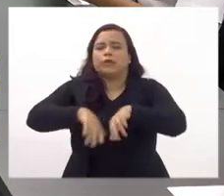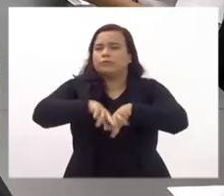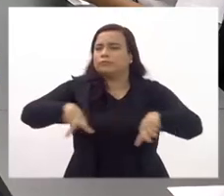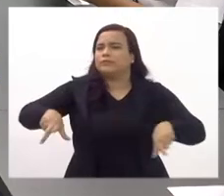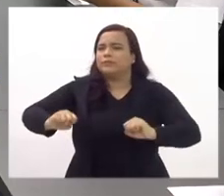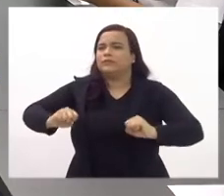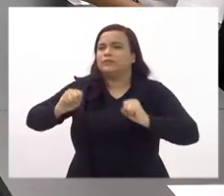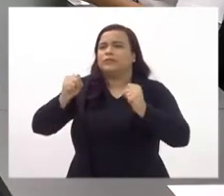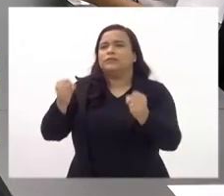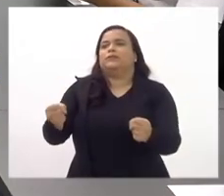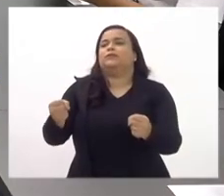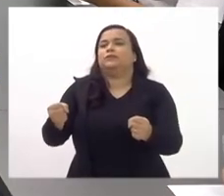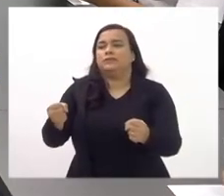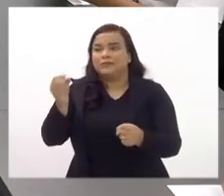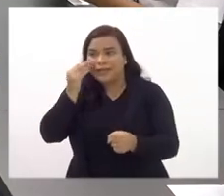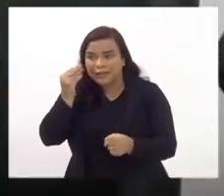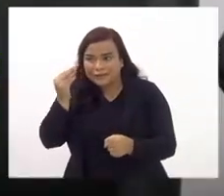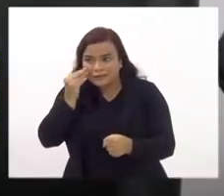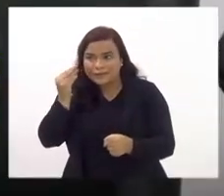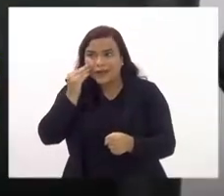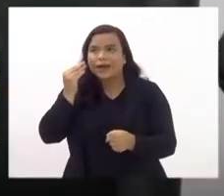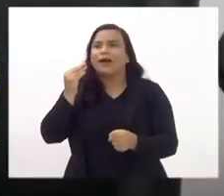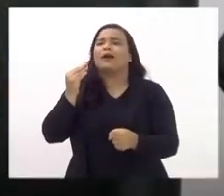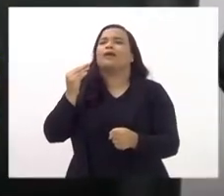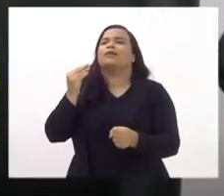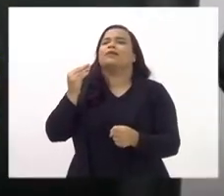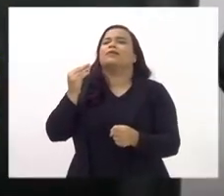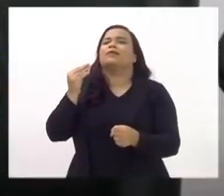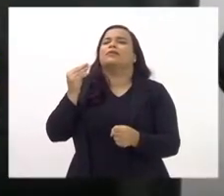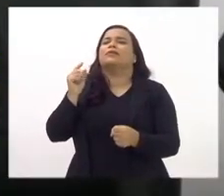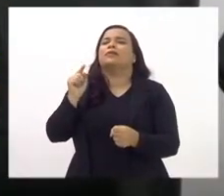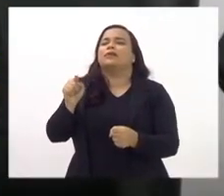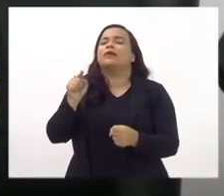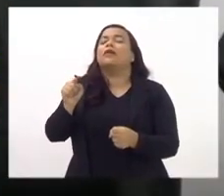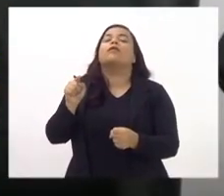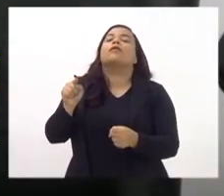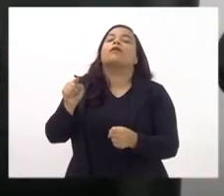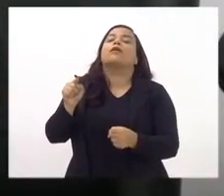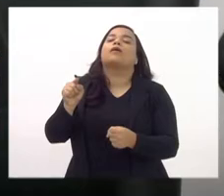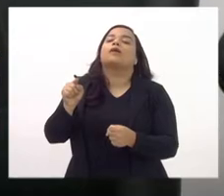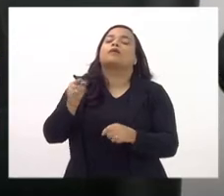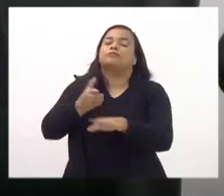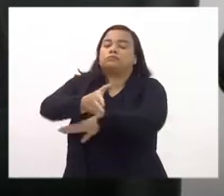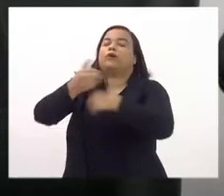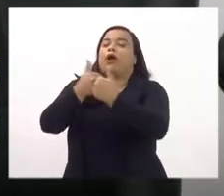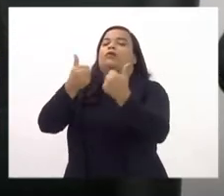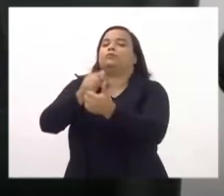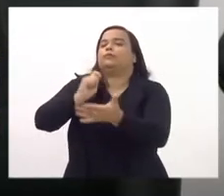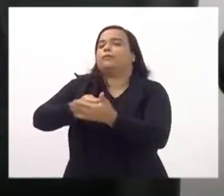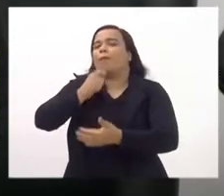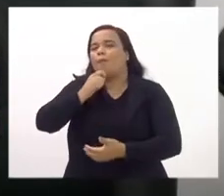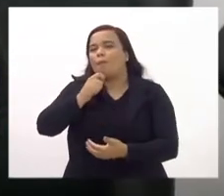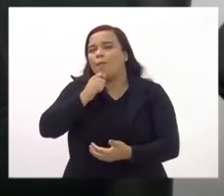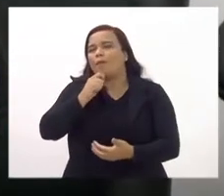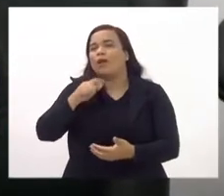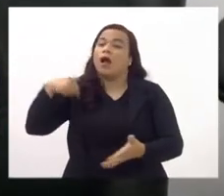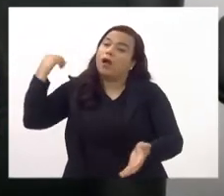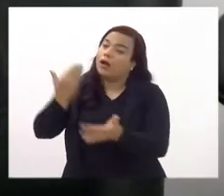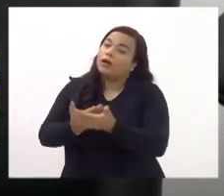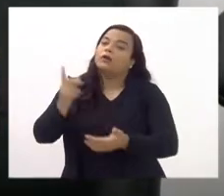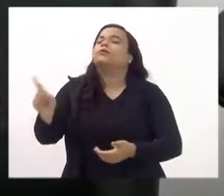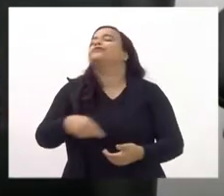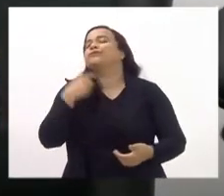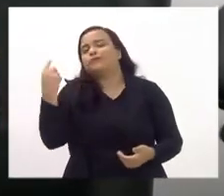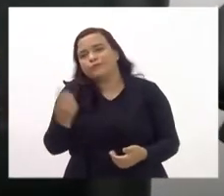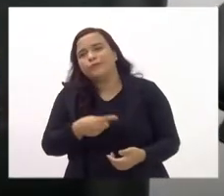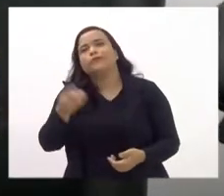possibilidade de ir para a escola sem pagar a passagem. E é uma luta que, infelizmente, até hoje a gente precisa estar travando para a gente ter o